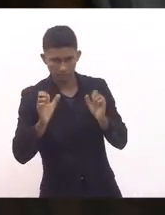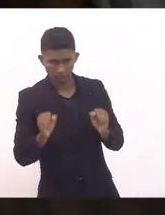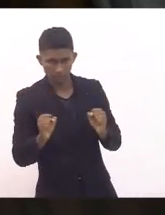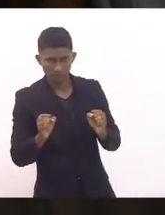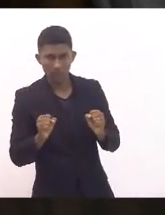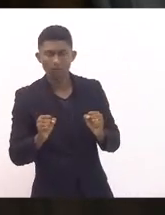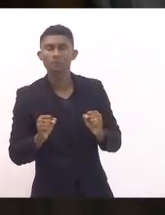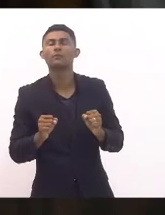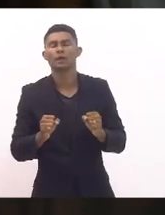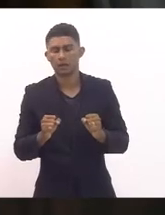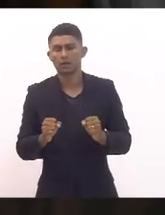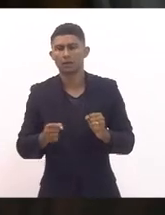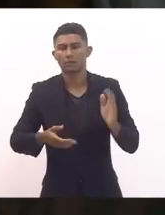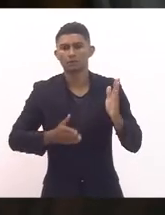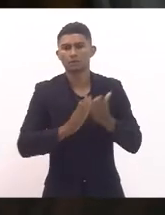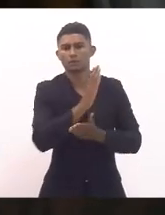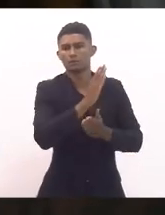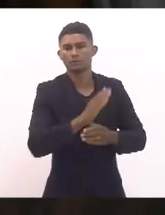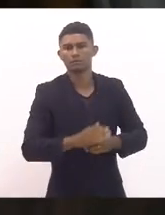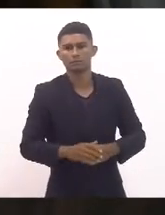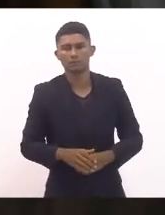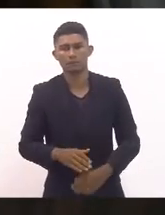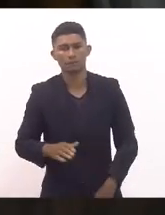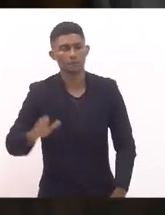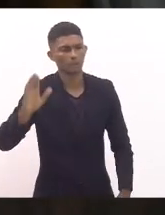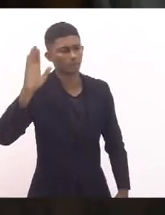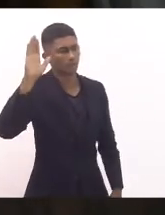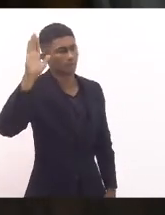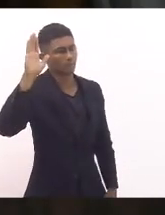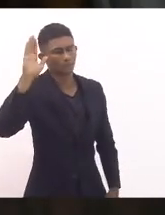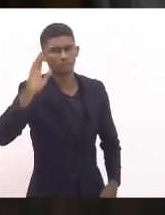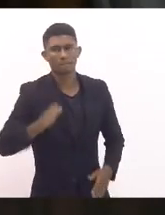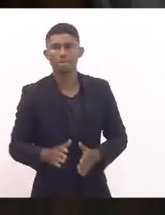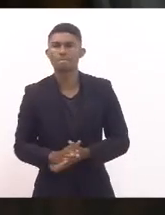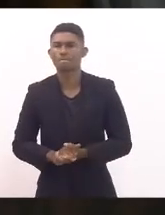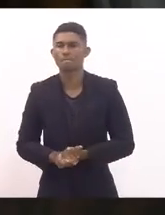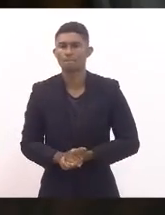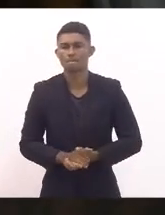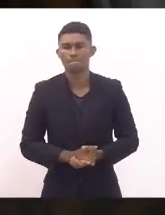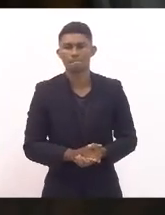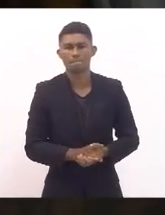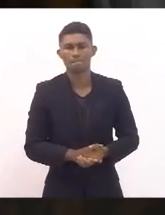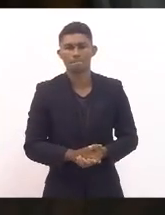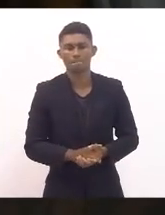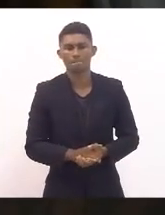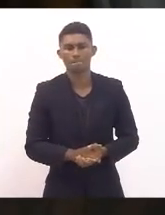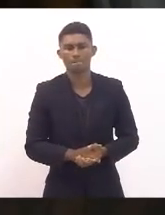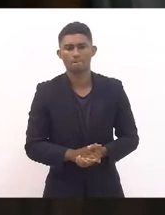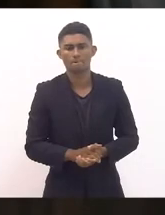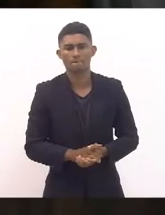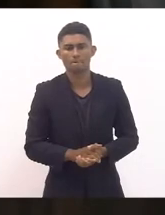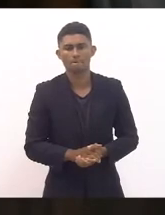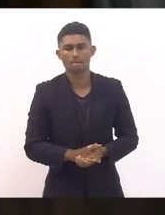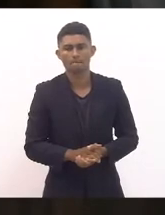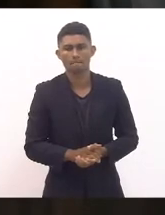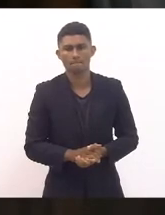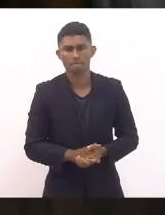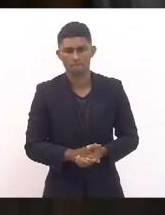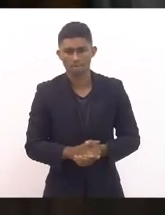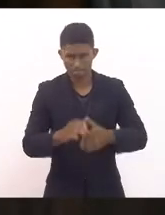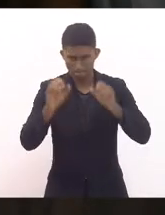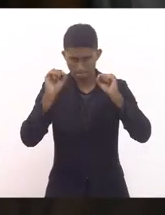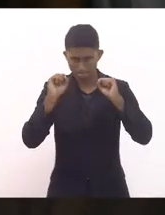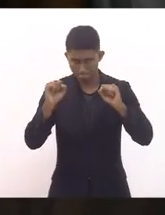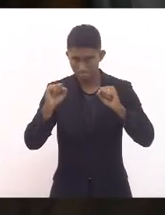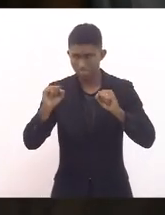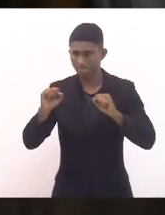permaneçam como estão, aprovado. Pela ordem, senhor presidente. Antes de... posso abrir a próxima sessão e